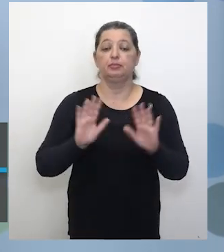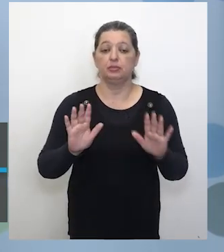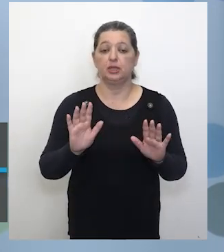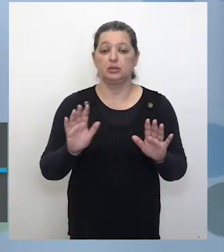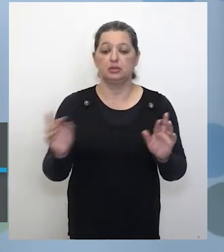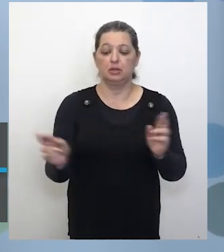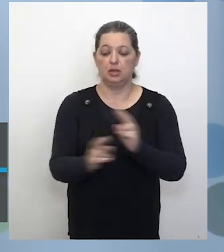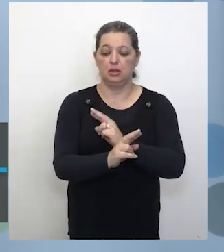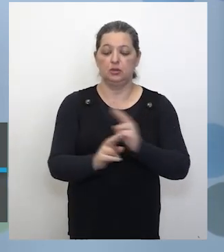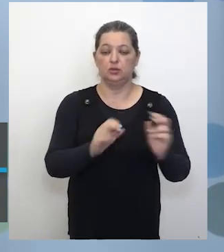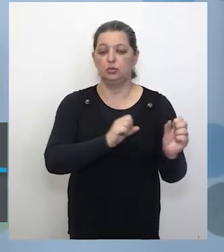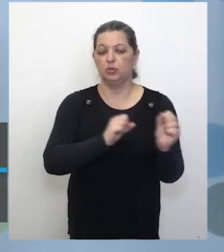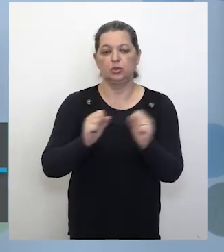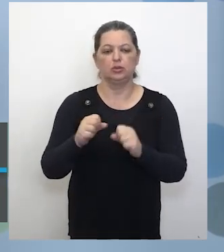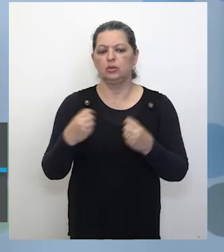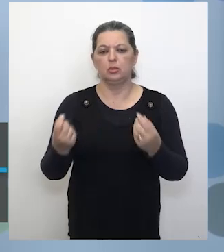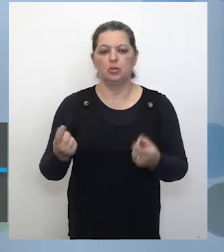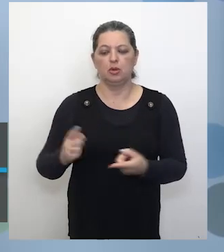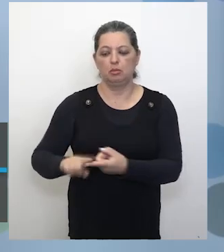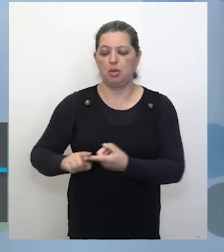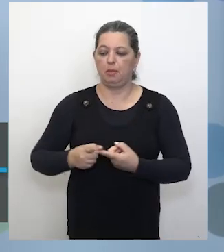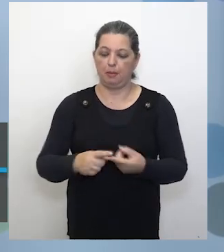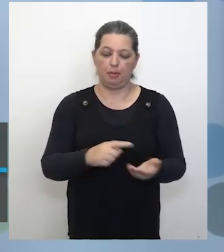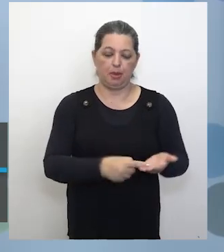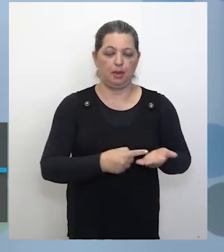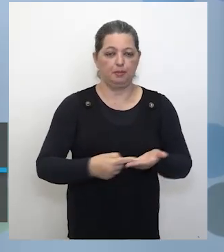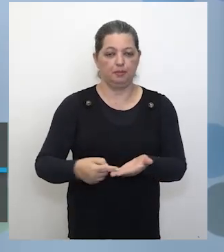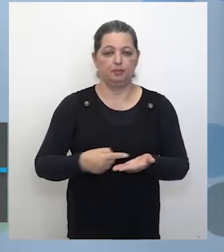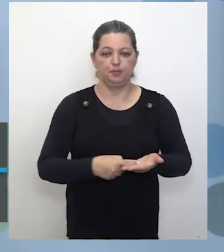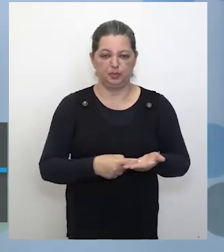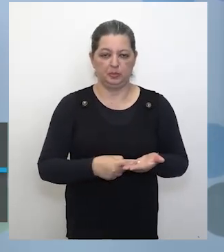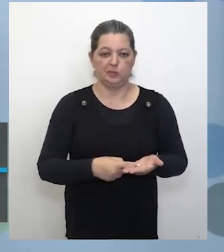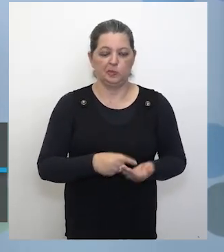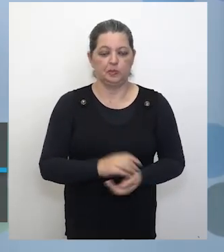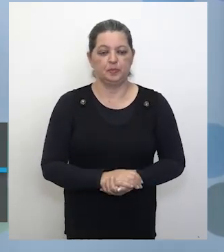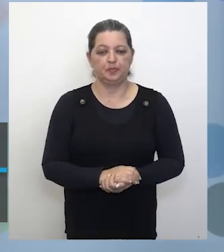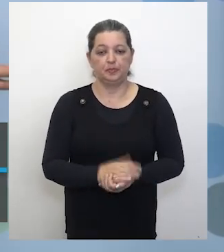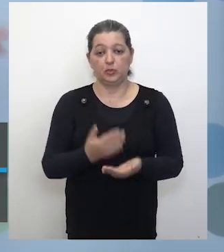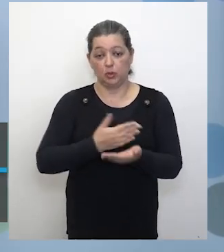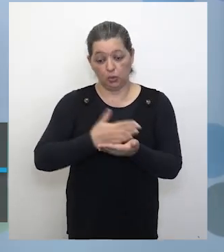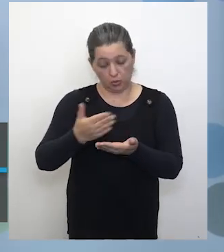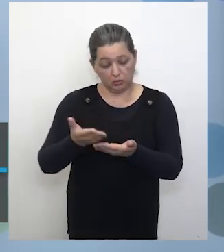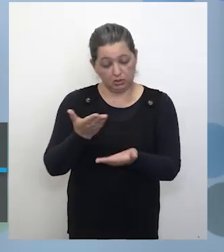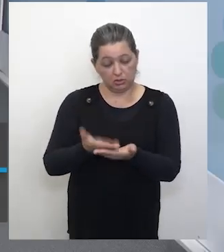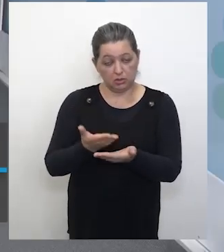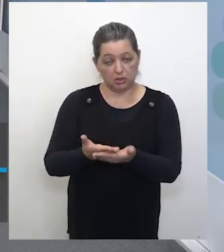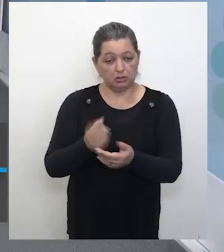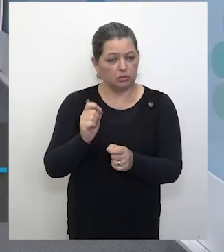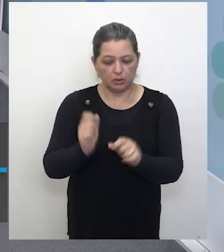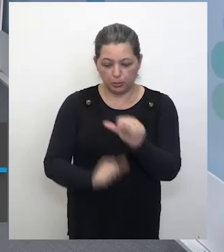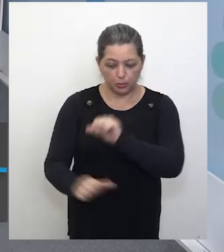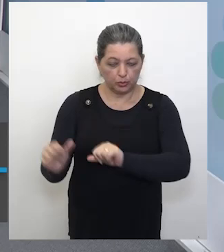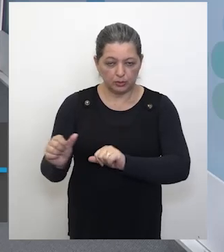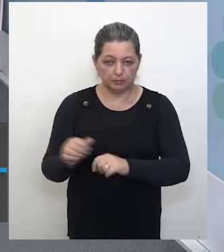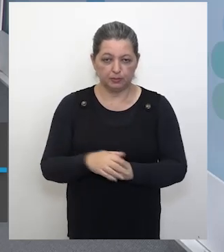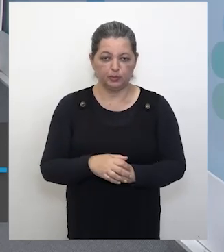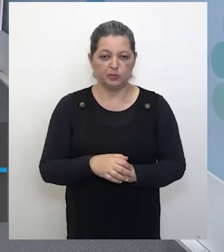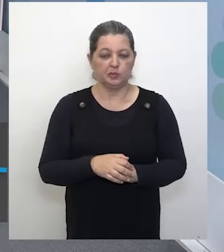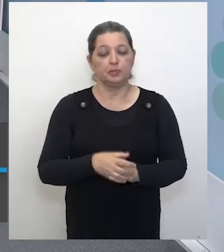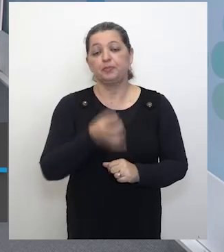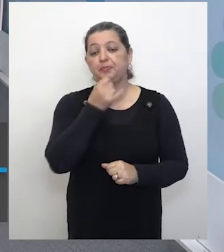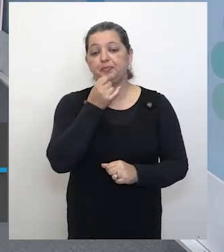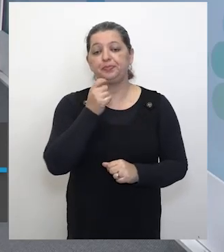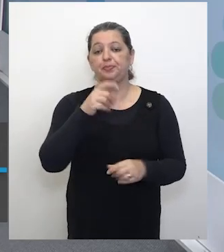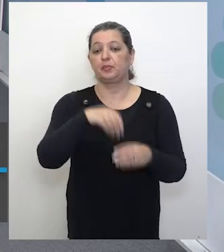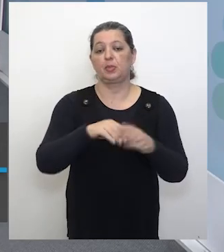de poder, os acordos, os pactos, né, que nós fazemos no início de aula mudam. Eu acho que um bom exemplo de escola é